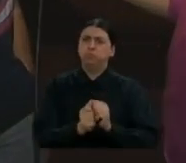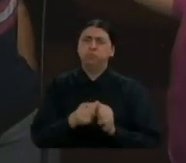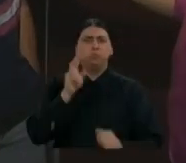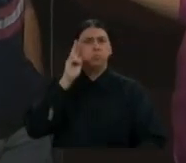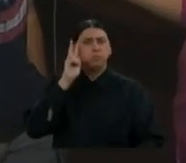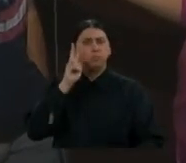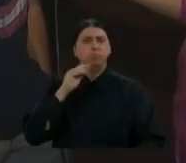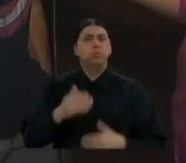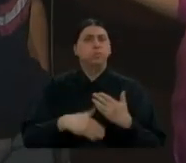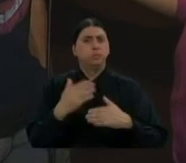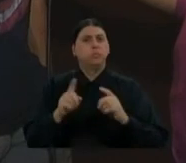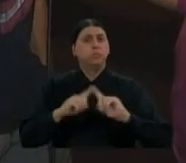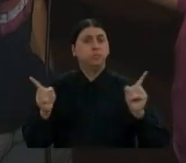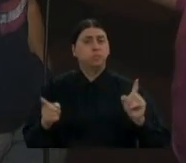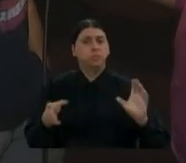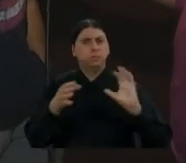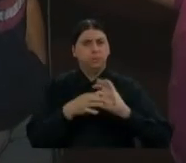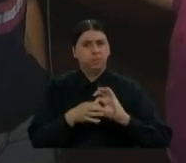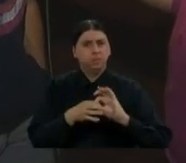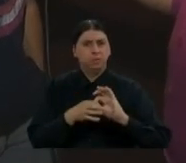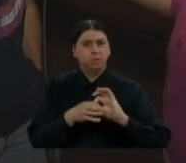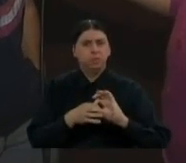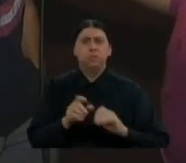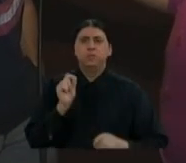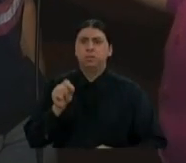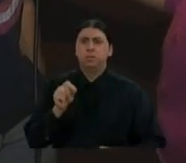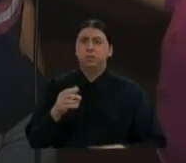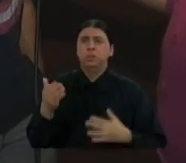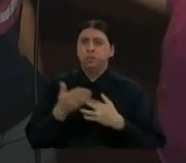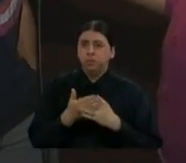união para o